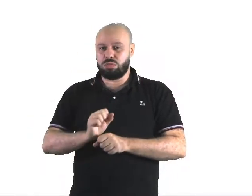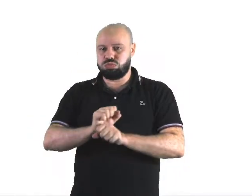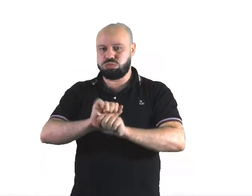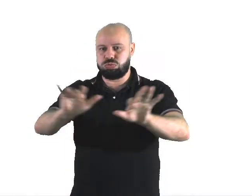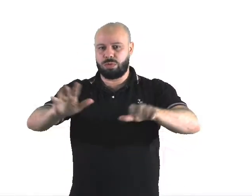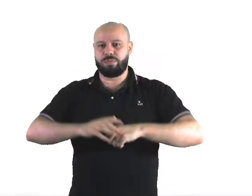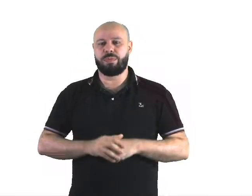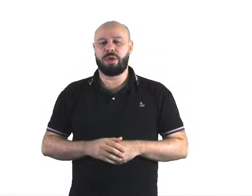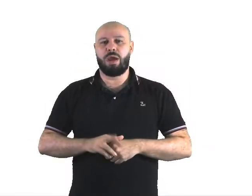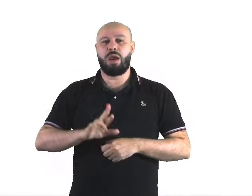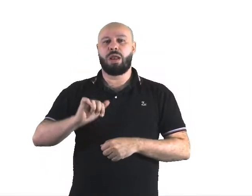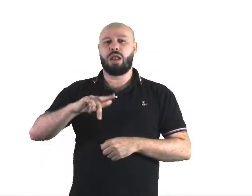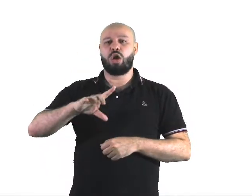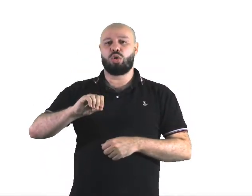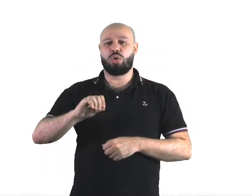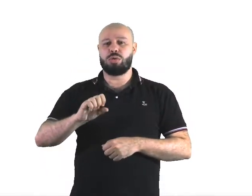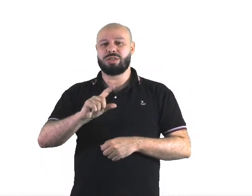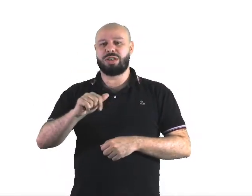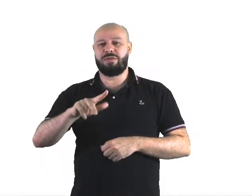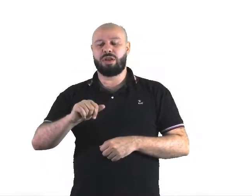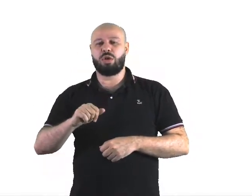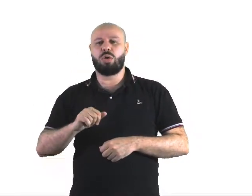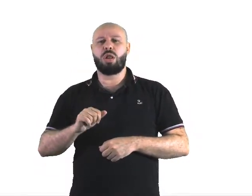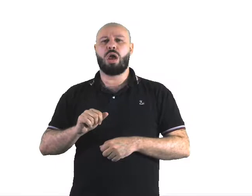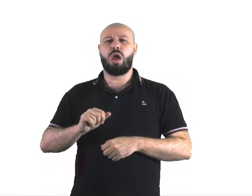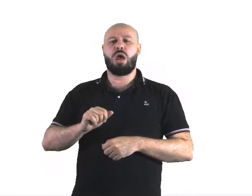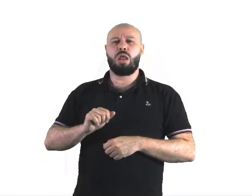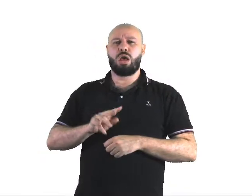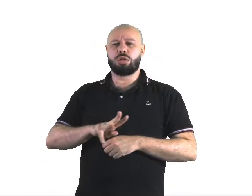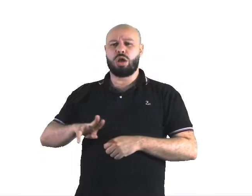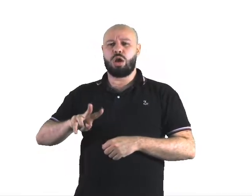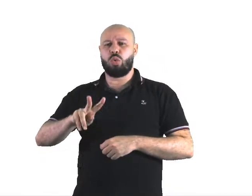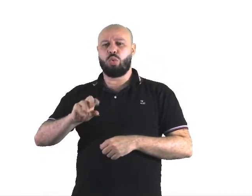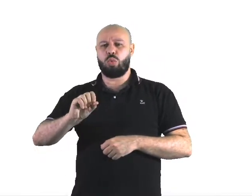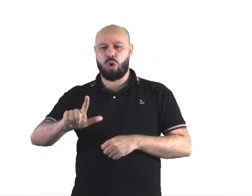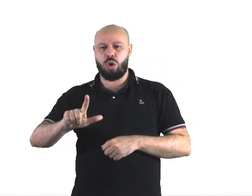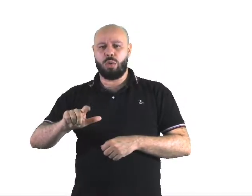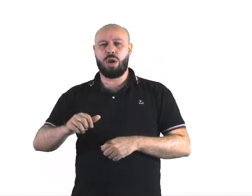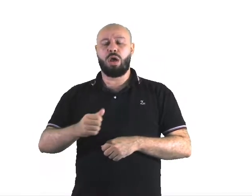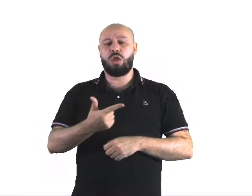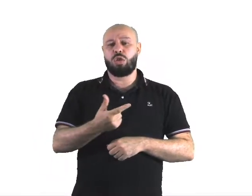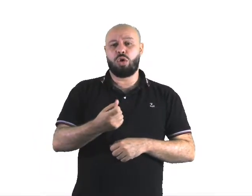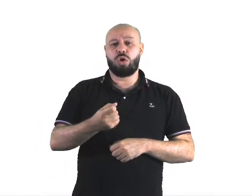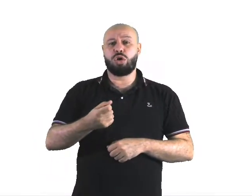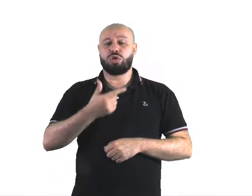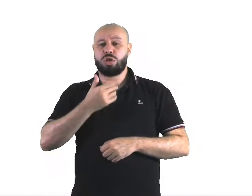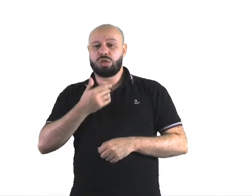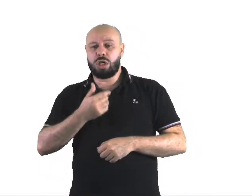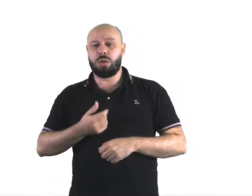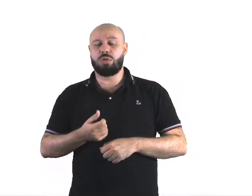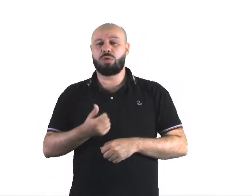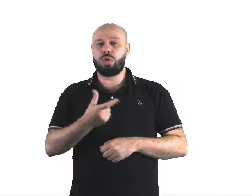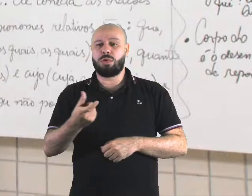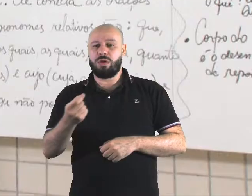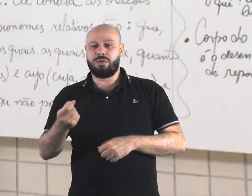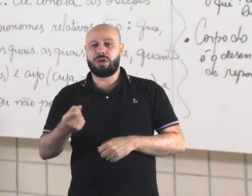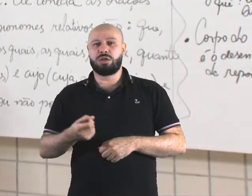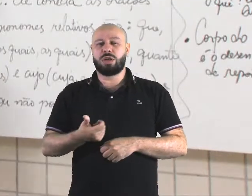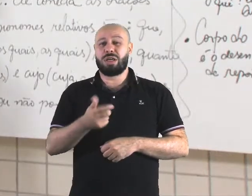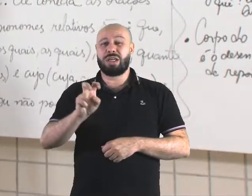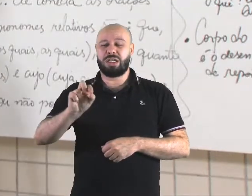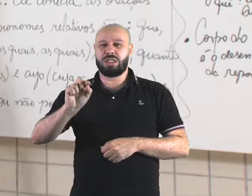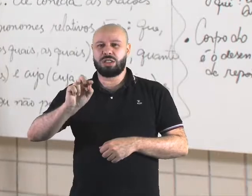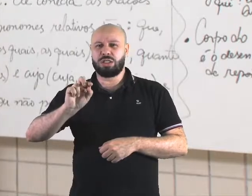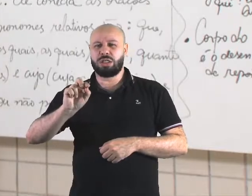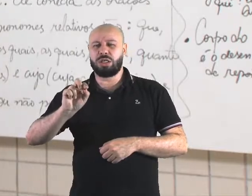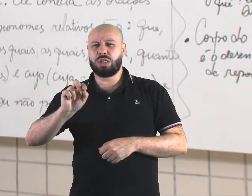Reinaldo Azevedo, colunista da UOL, 2/12/2020, 15 horas e 22 minutos. Vamos